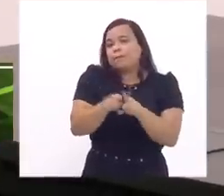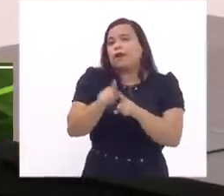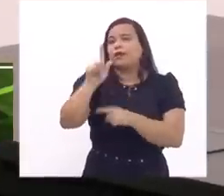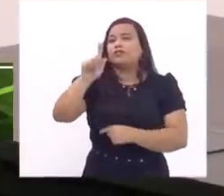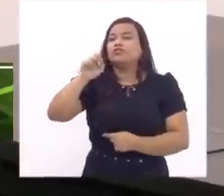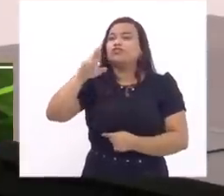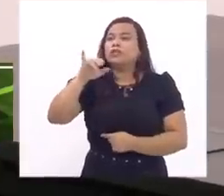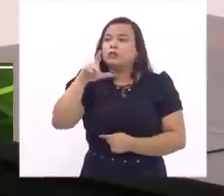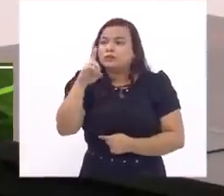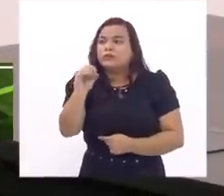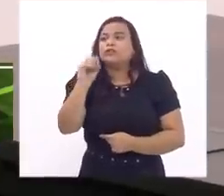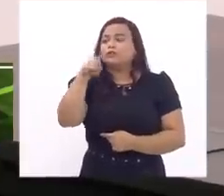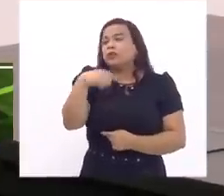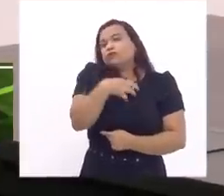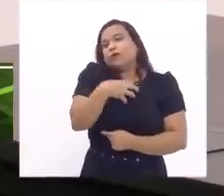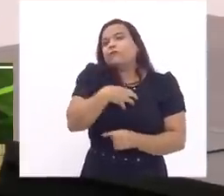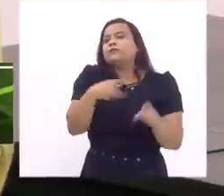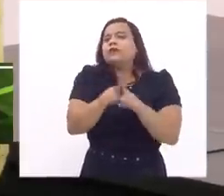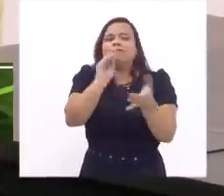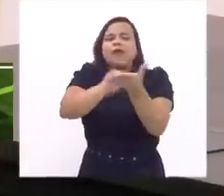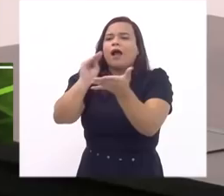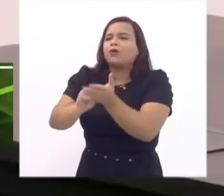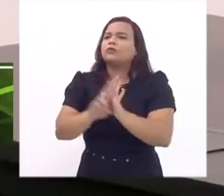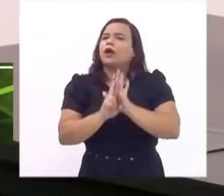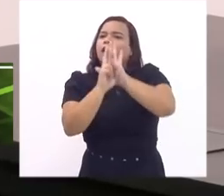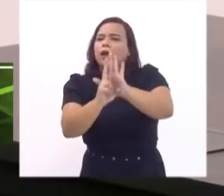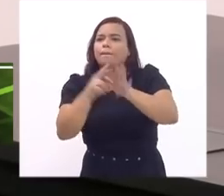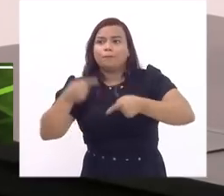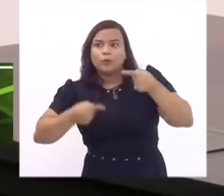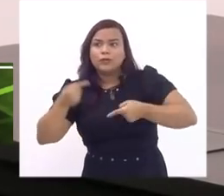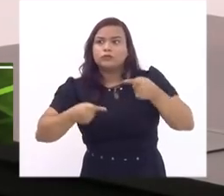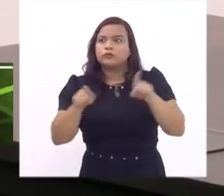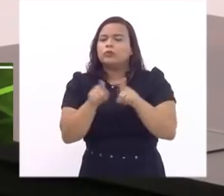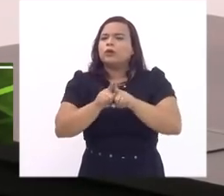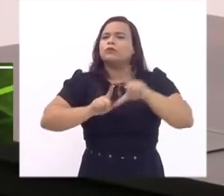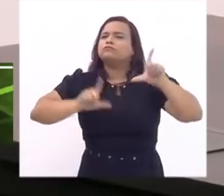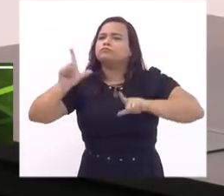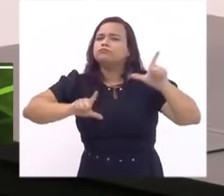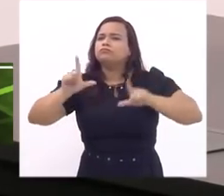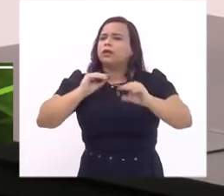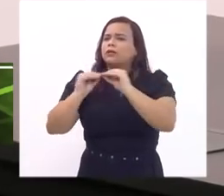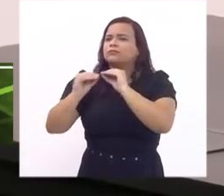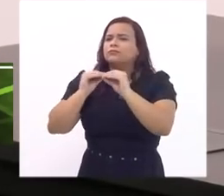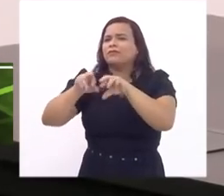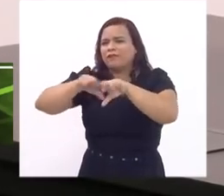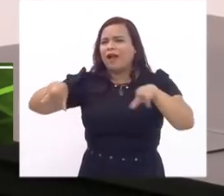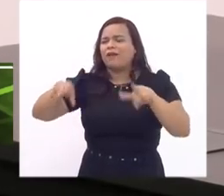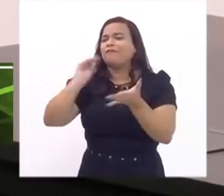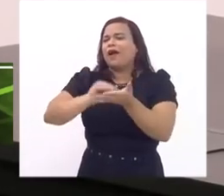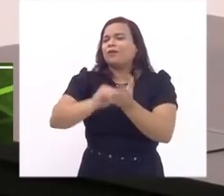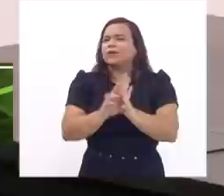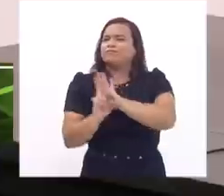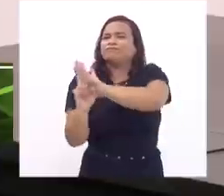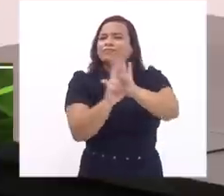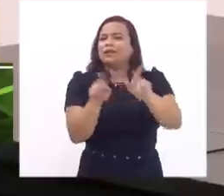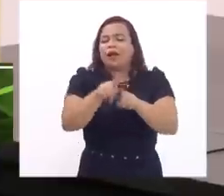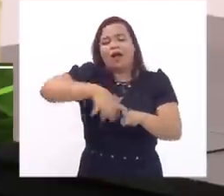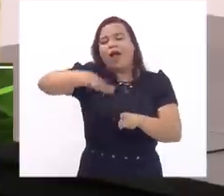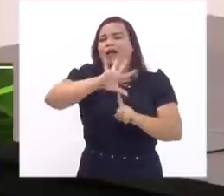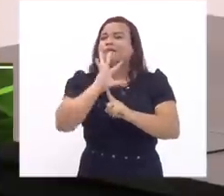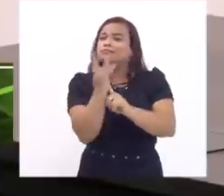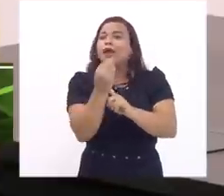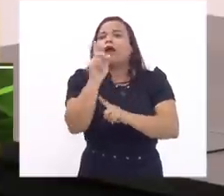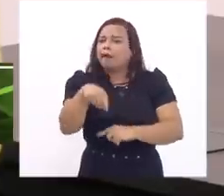ausência de representação política, a ausência de representação nas telenovelas e nas diversas artes é uma forma